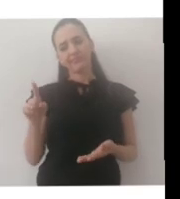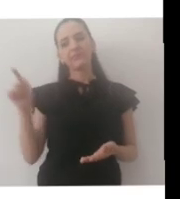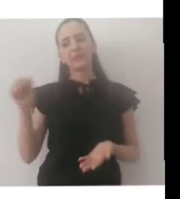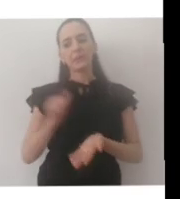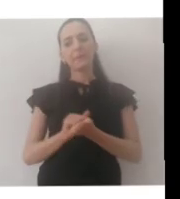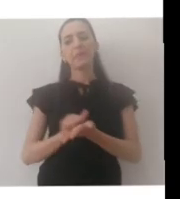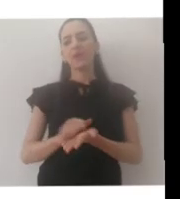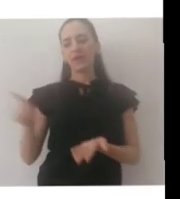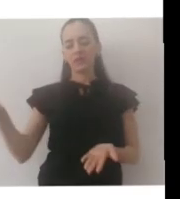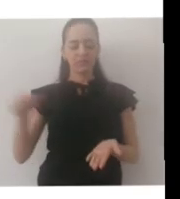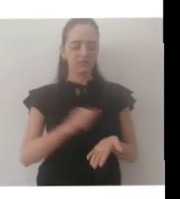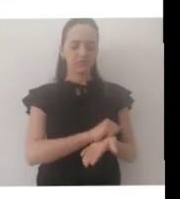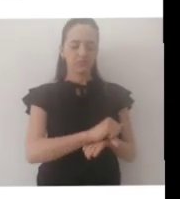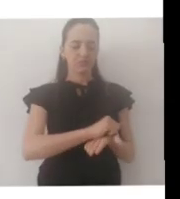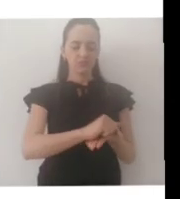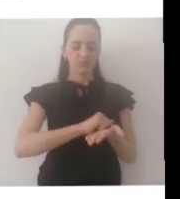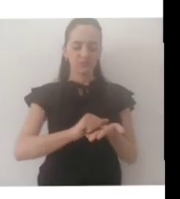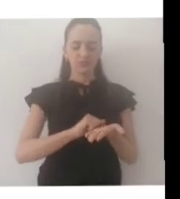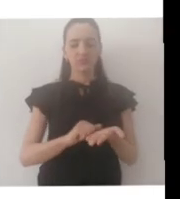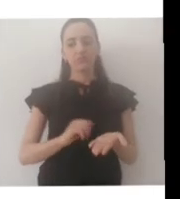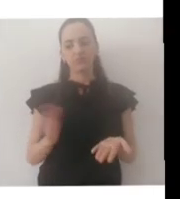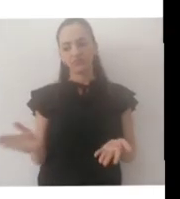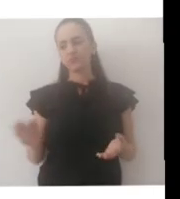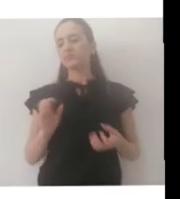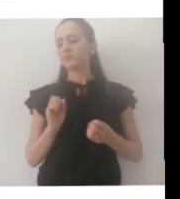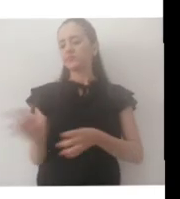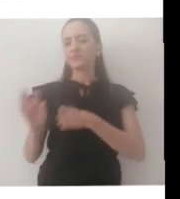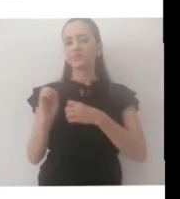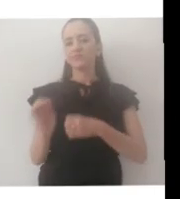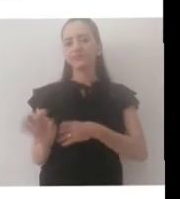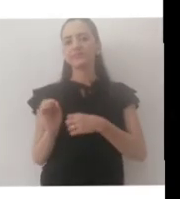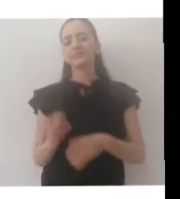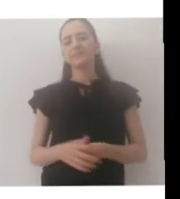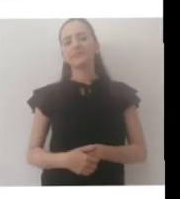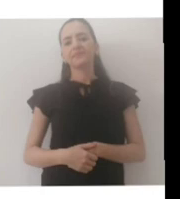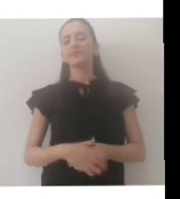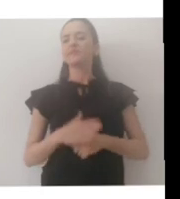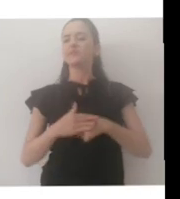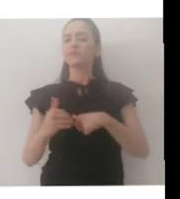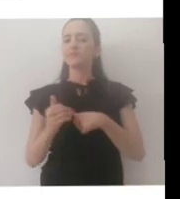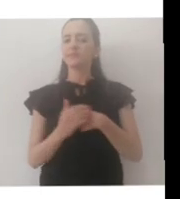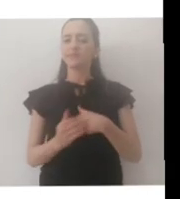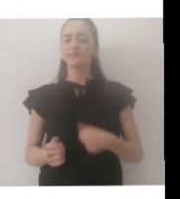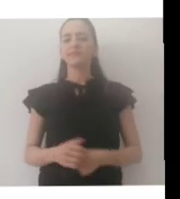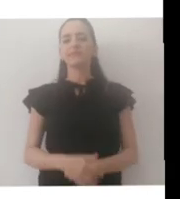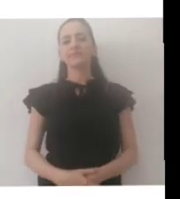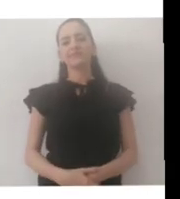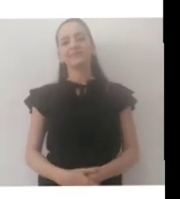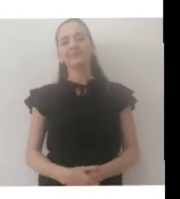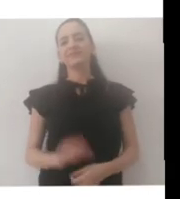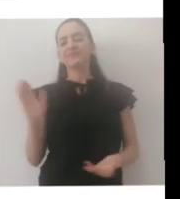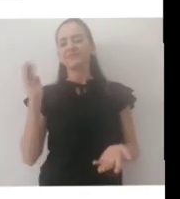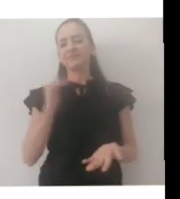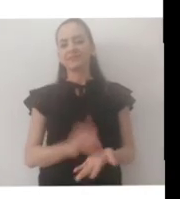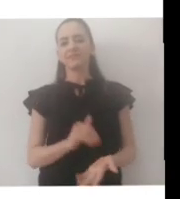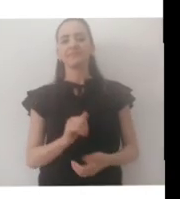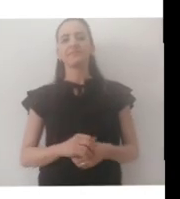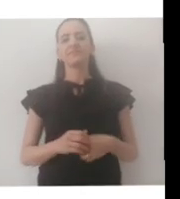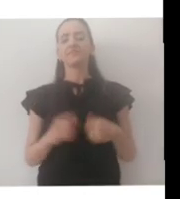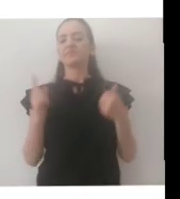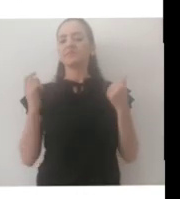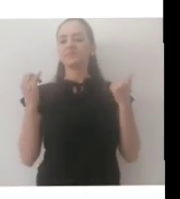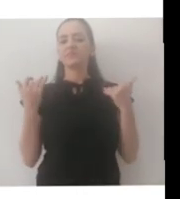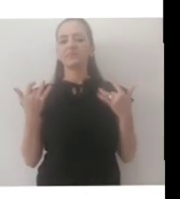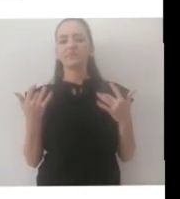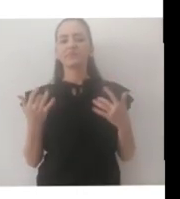colega. Isso não é certo. Vamos lá, pega a borracha e apaga o que você riscou. Então,